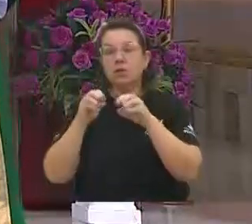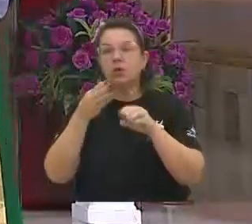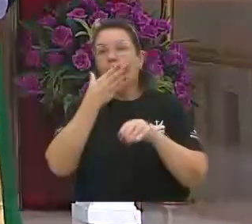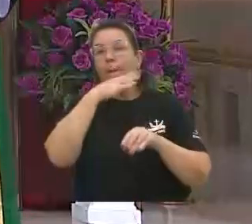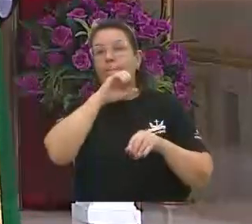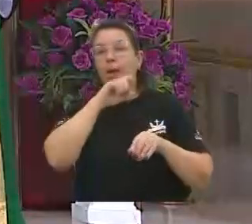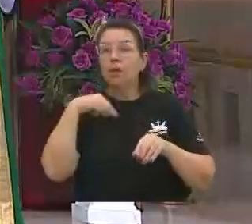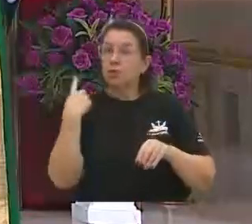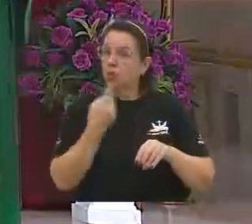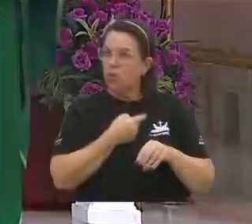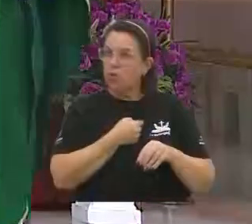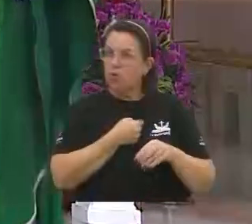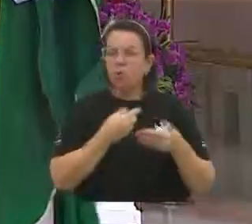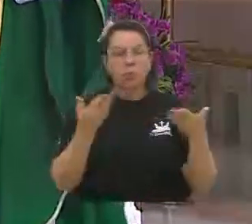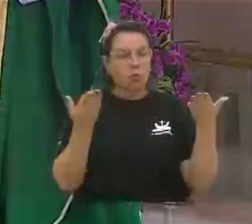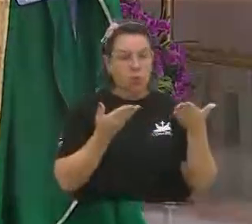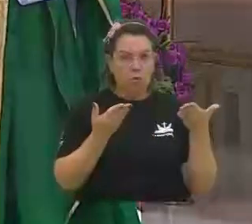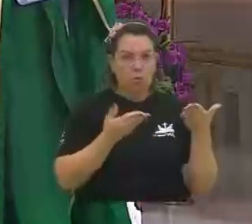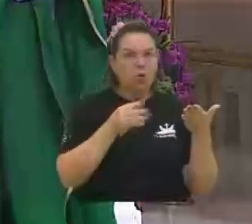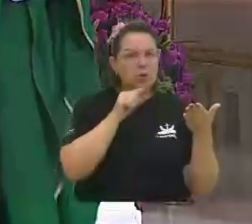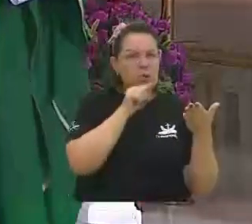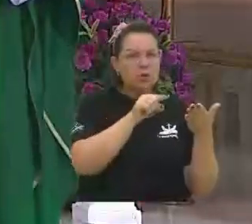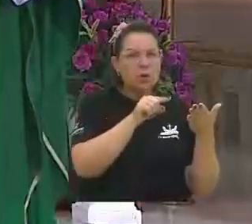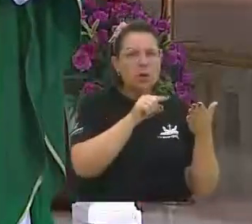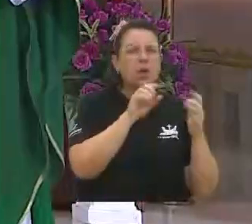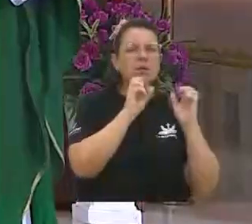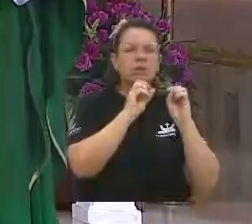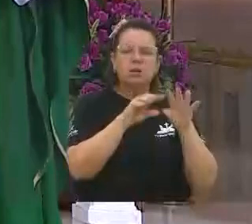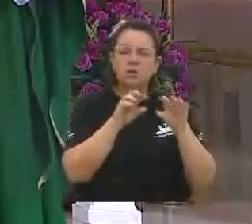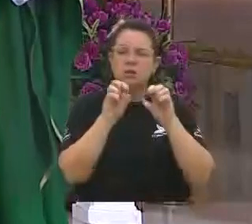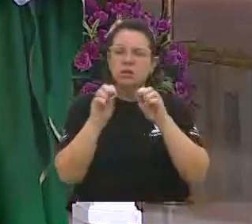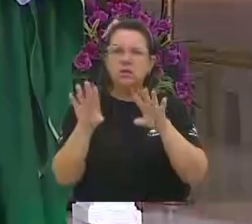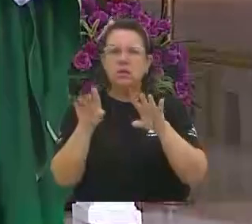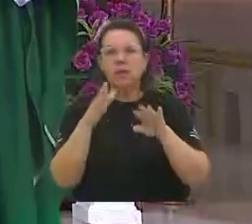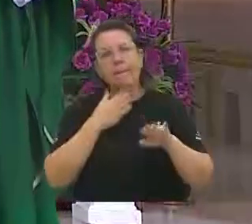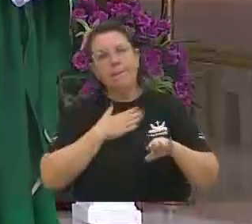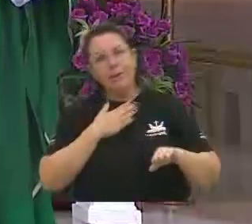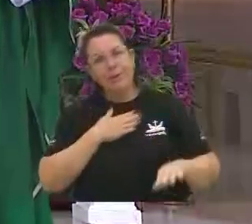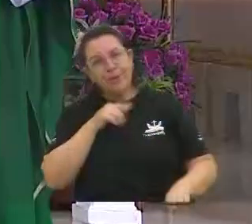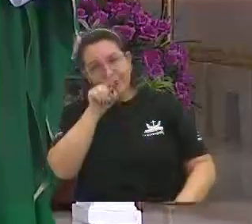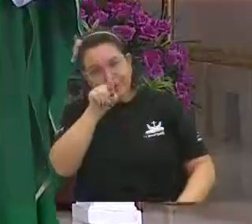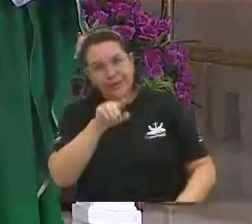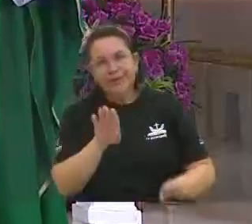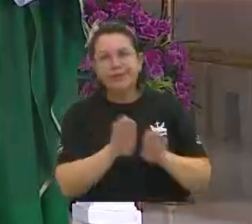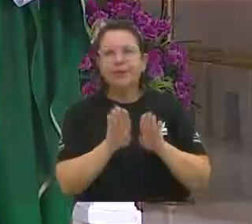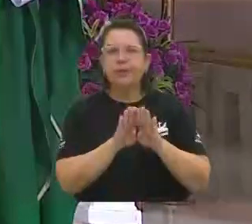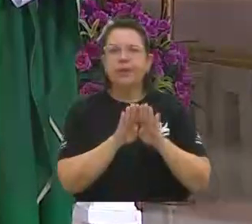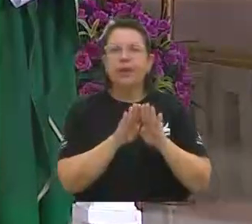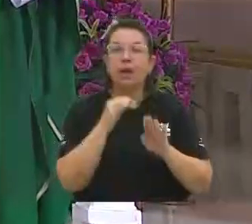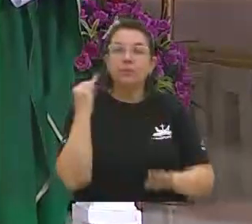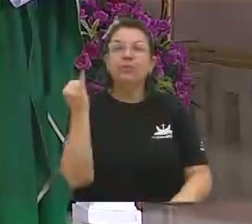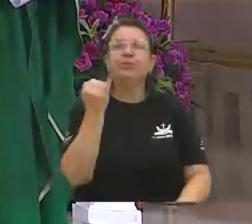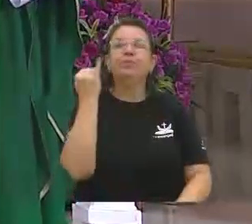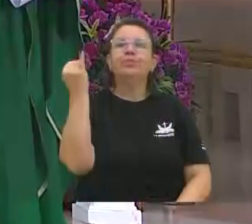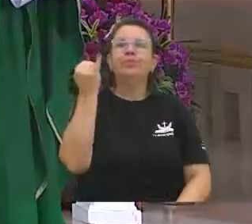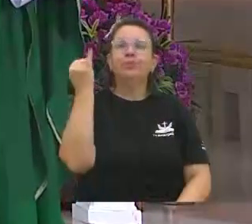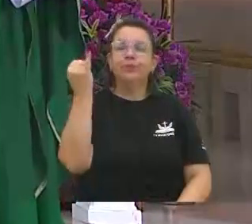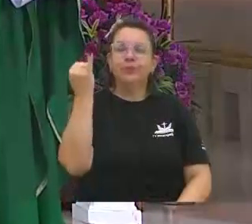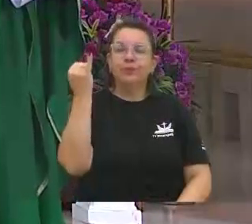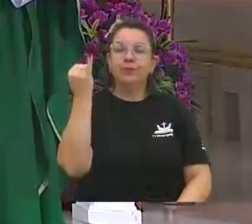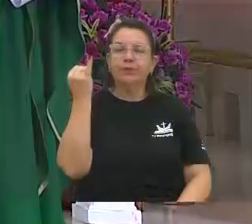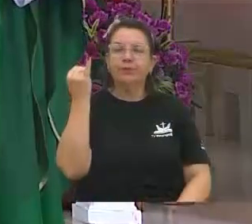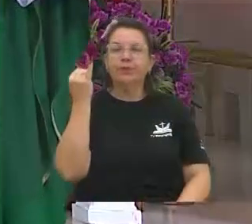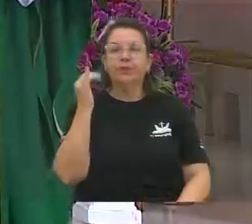Nosso hoje ensina para mim e para você a importância